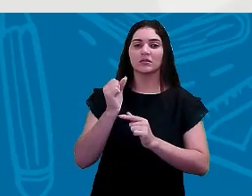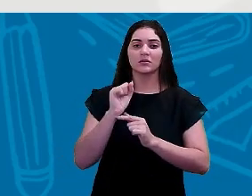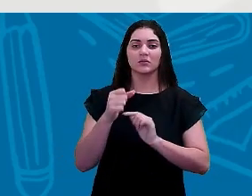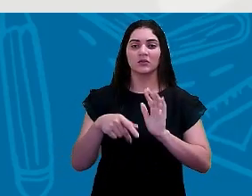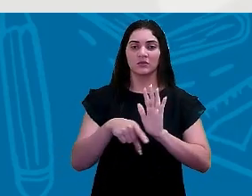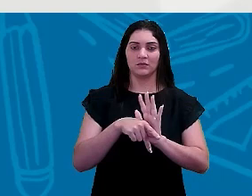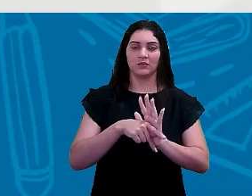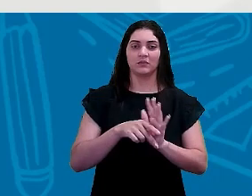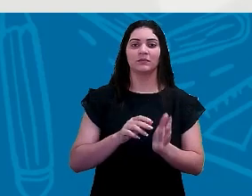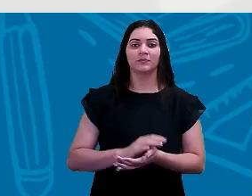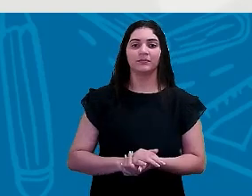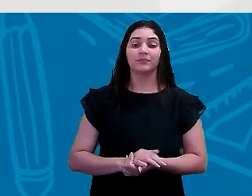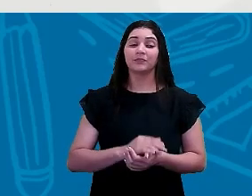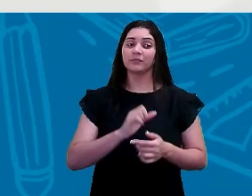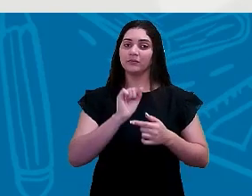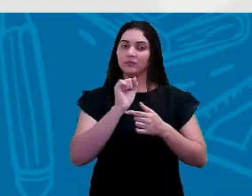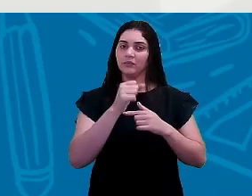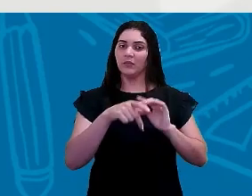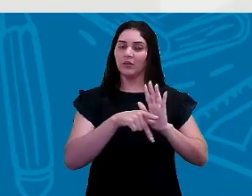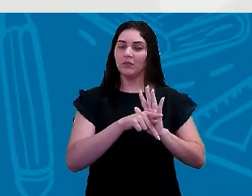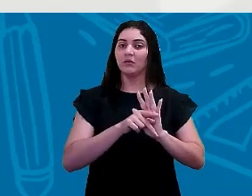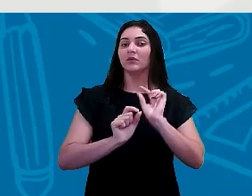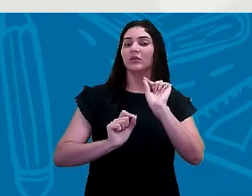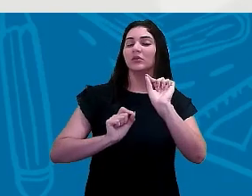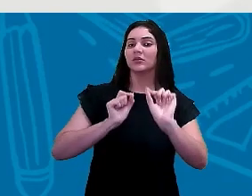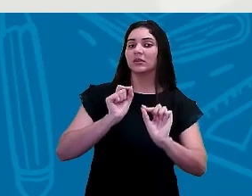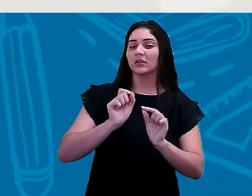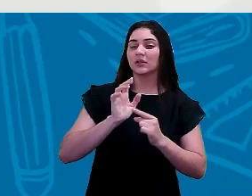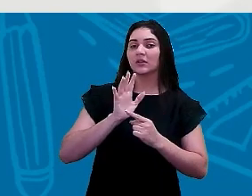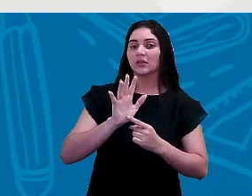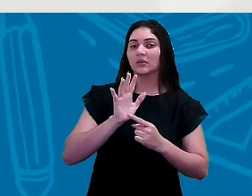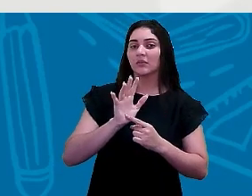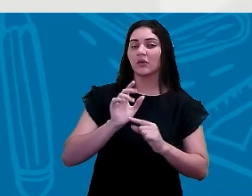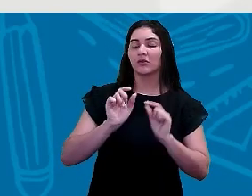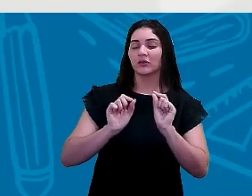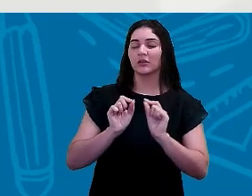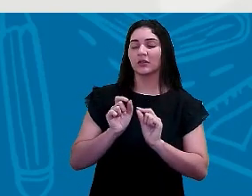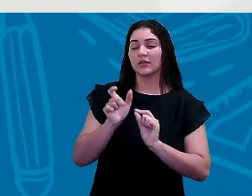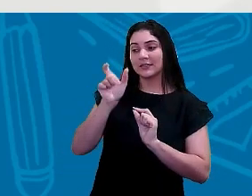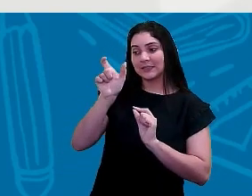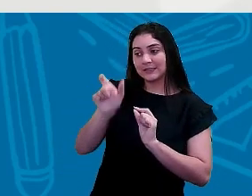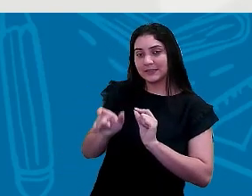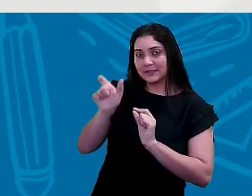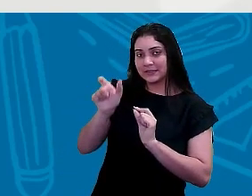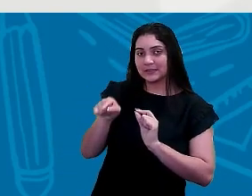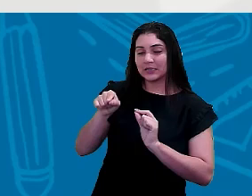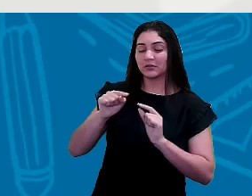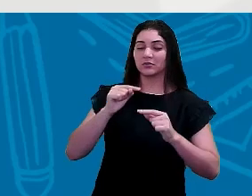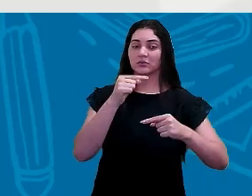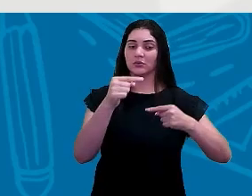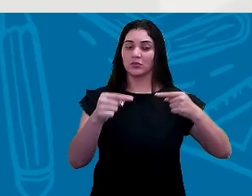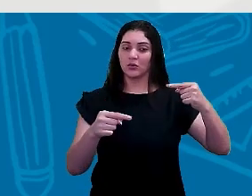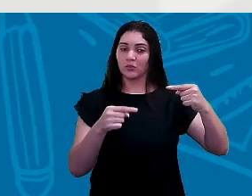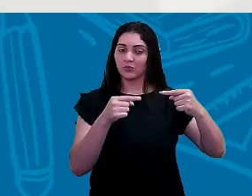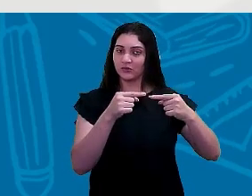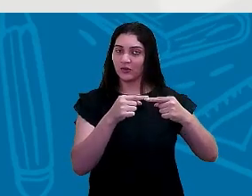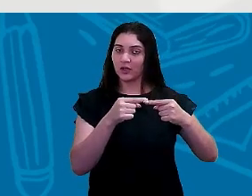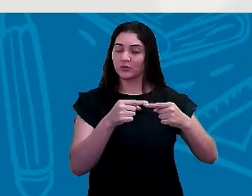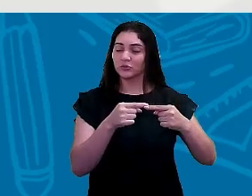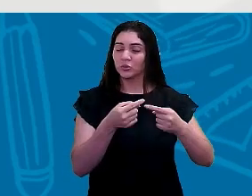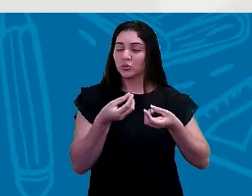próprio? Substantivo próprio são aqueles que indicam seres ou objetos de maneira particular,